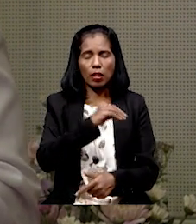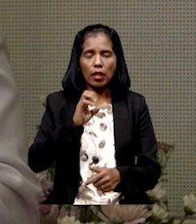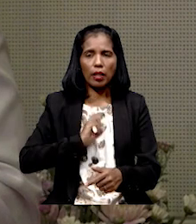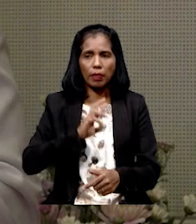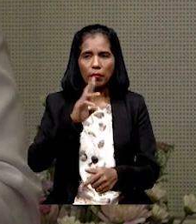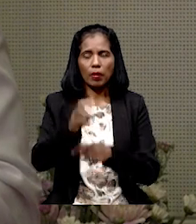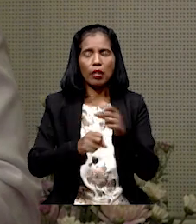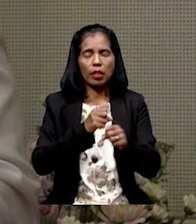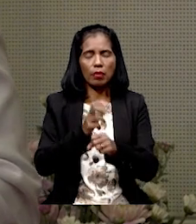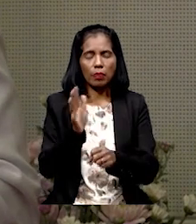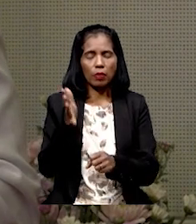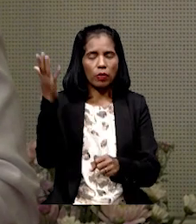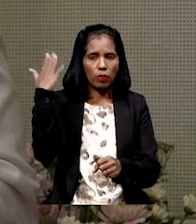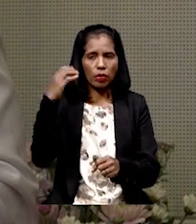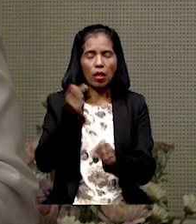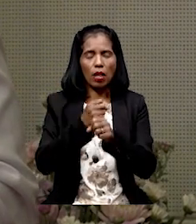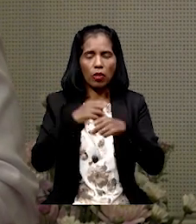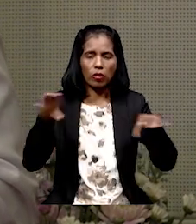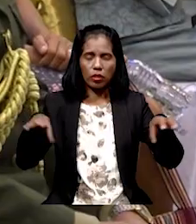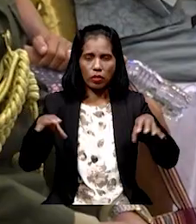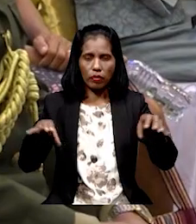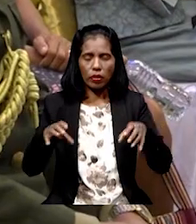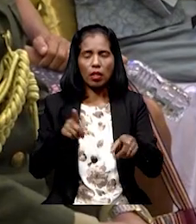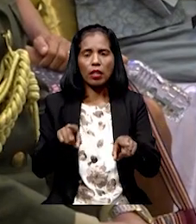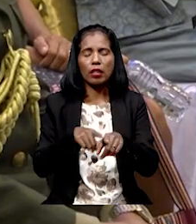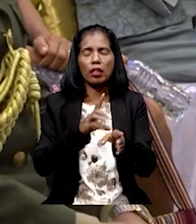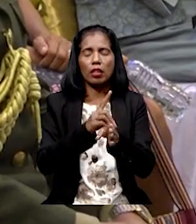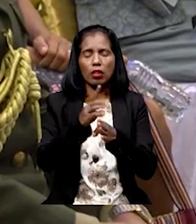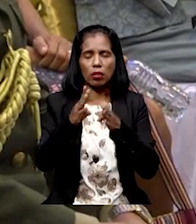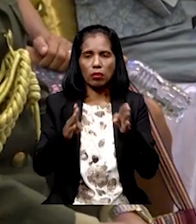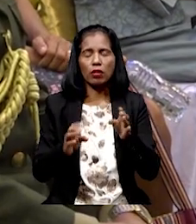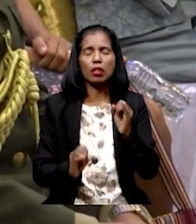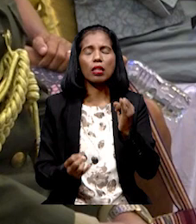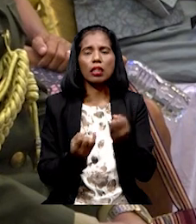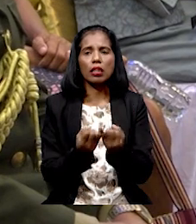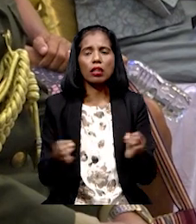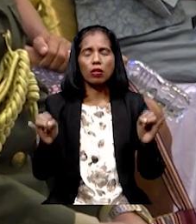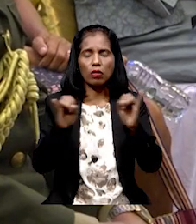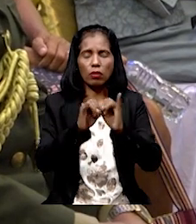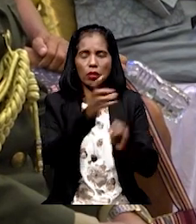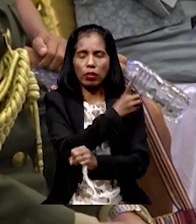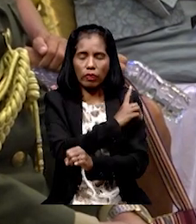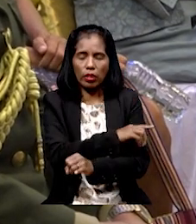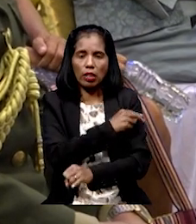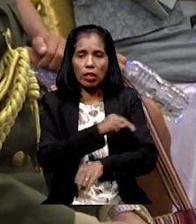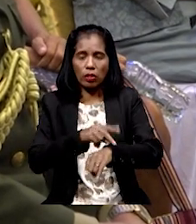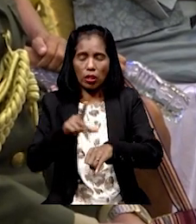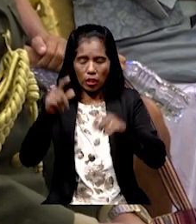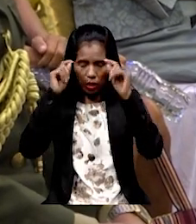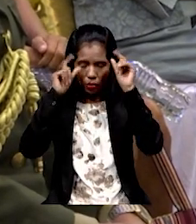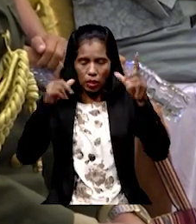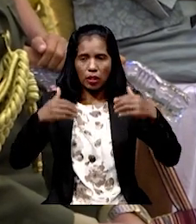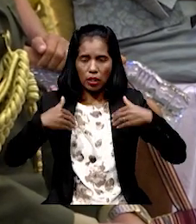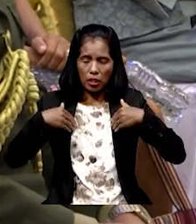e Tinan Sanulo Ikus, Halauknar, no da Diretor Instituto Defesa Nacional Timor-Leste, Comodoro Pedro Clamar Fuig Mos e